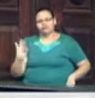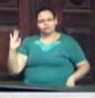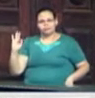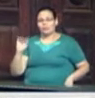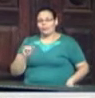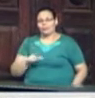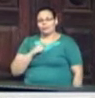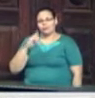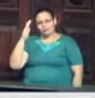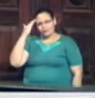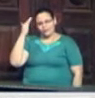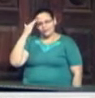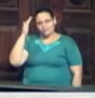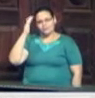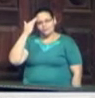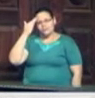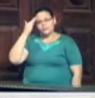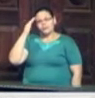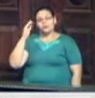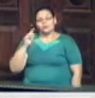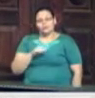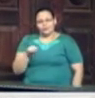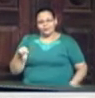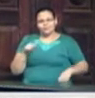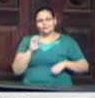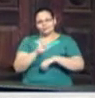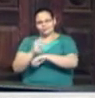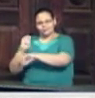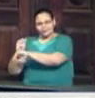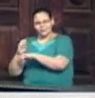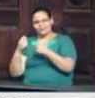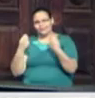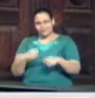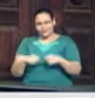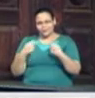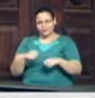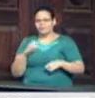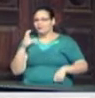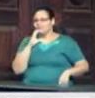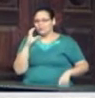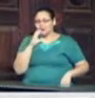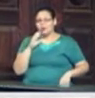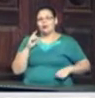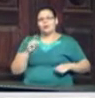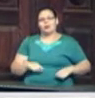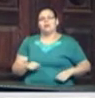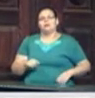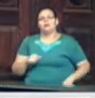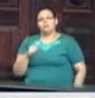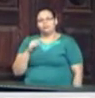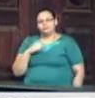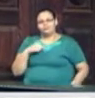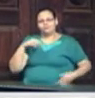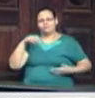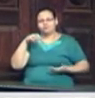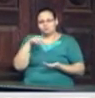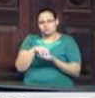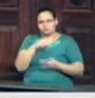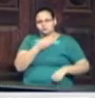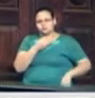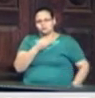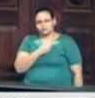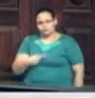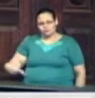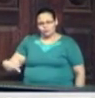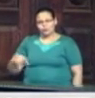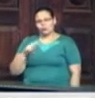um entendimento do governo federal que aqueles estados precisavam de um socorro da União e foi feita uma espécie de intervenção